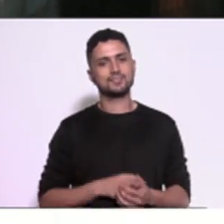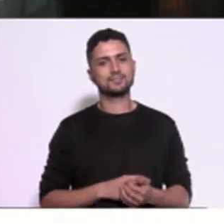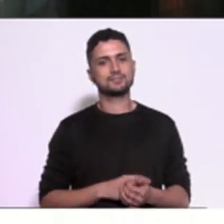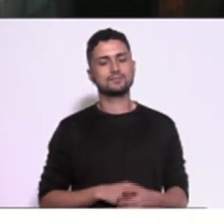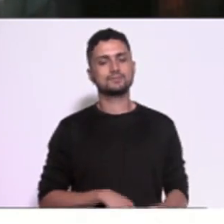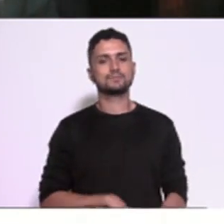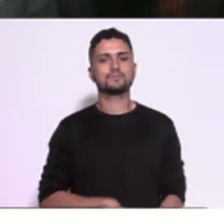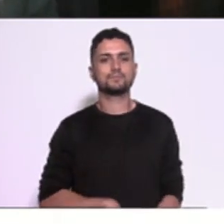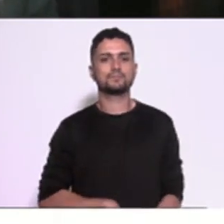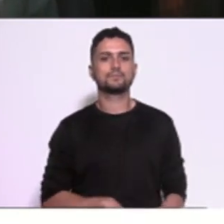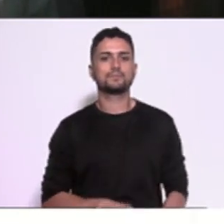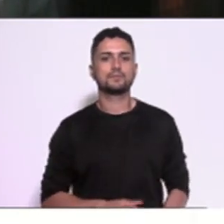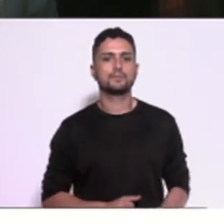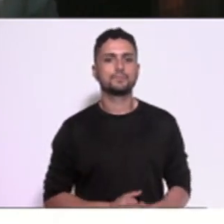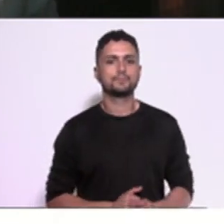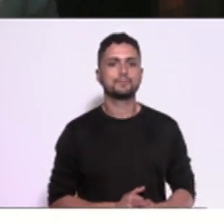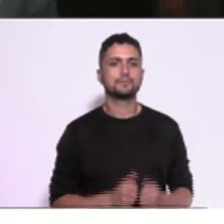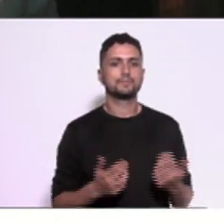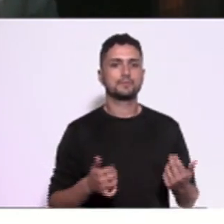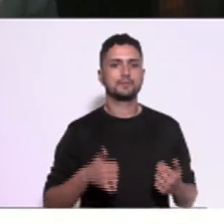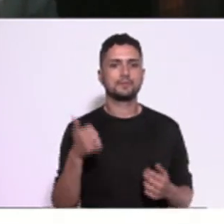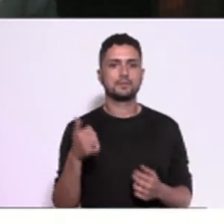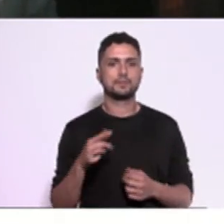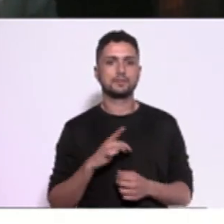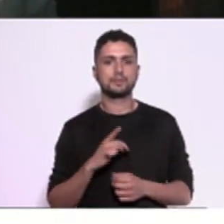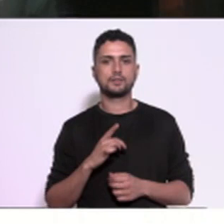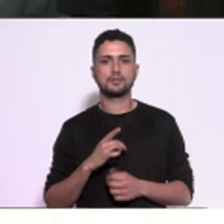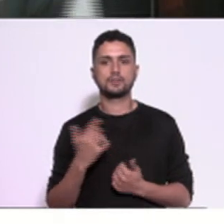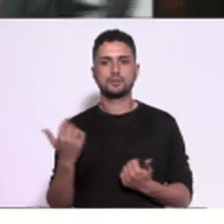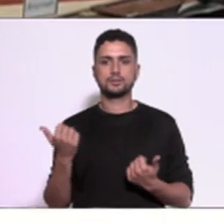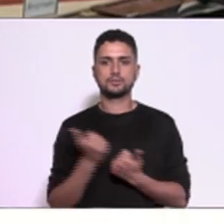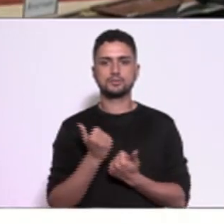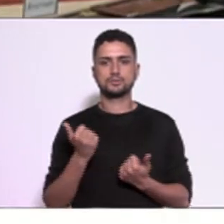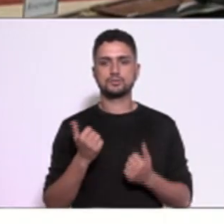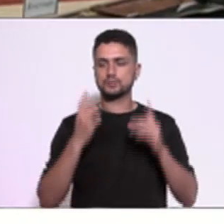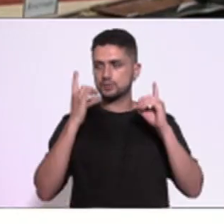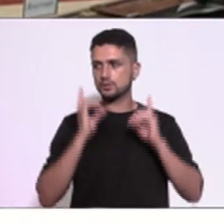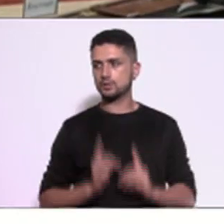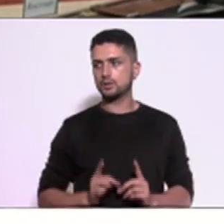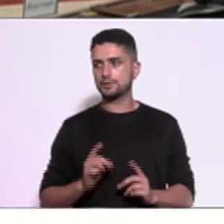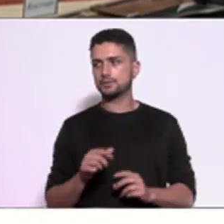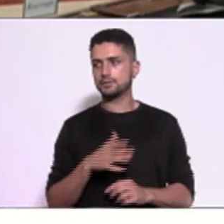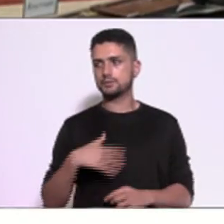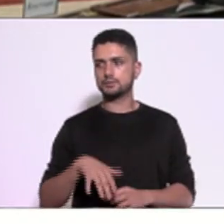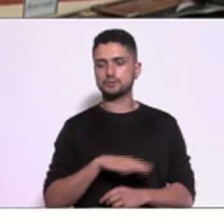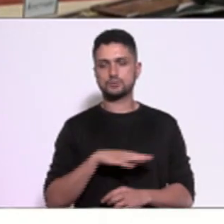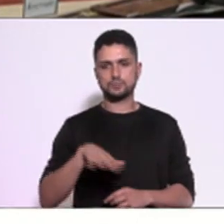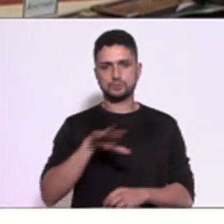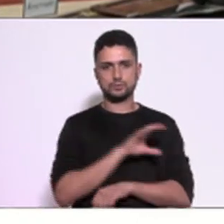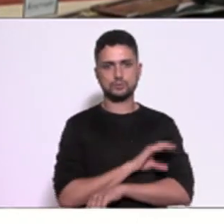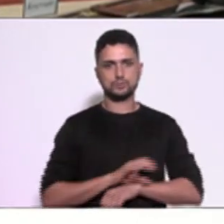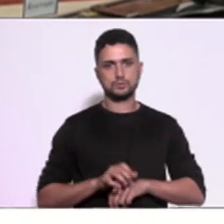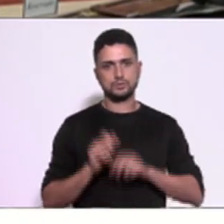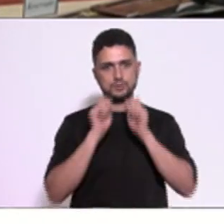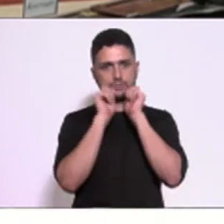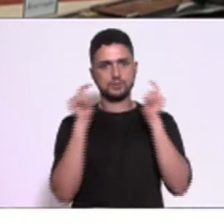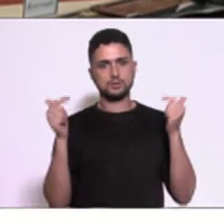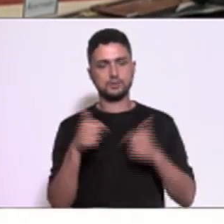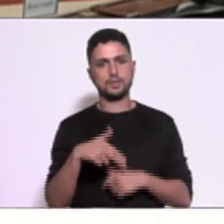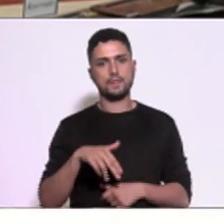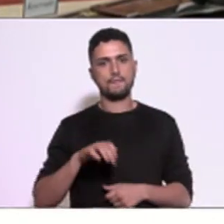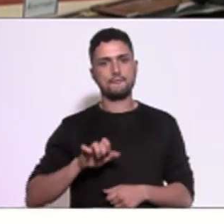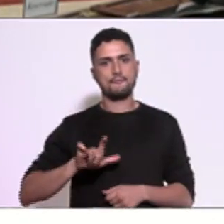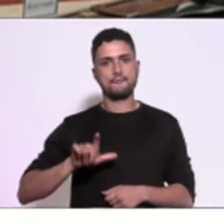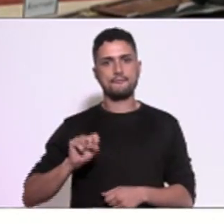Vamos abrir primeiro com o nosso subdiretor-geral de Cultura da Alerj, o Nelson